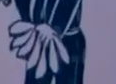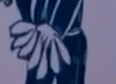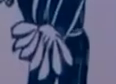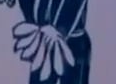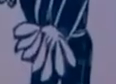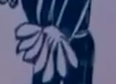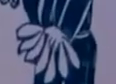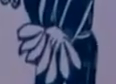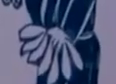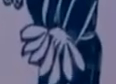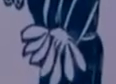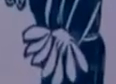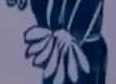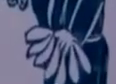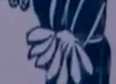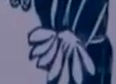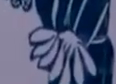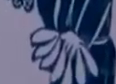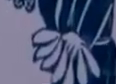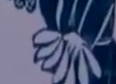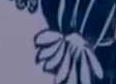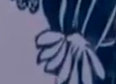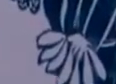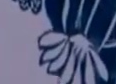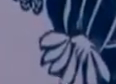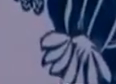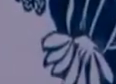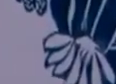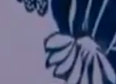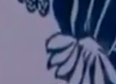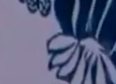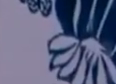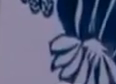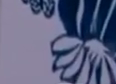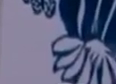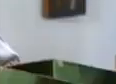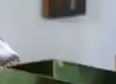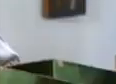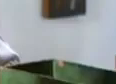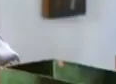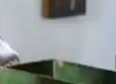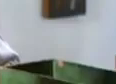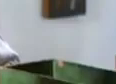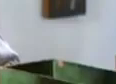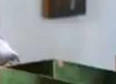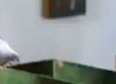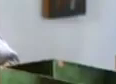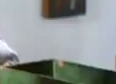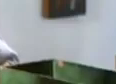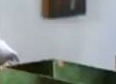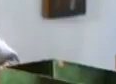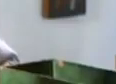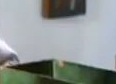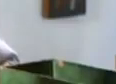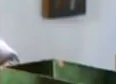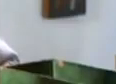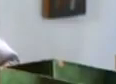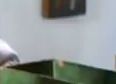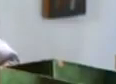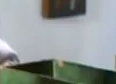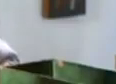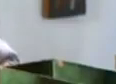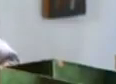a desventura do corno ganancioso. E por falar nesse assunto, vou descrever direitinho a vida de um